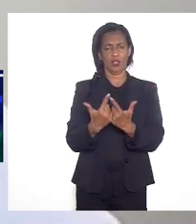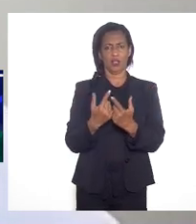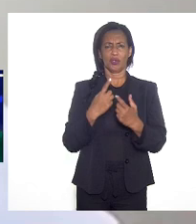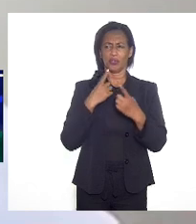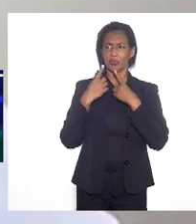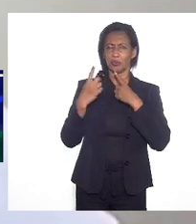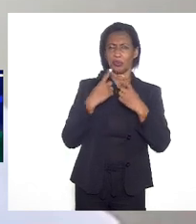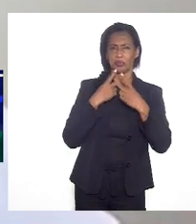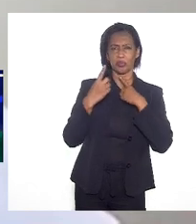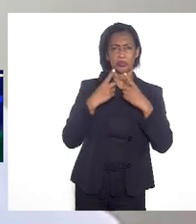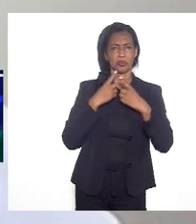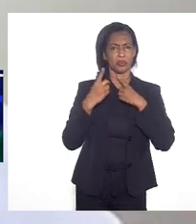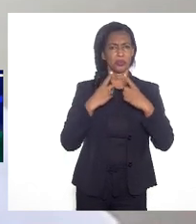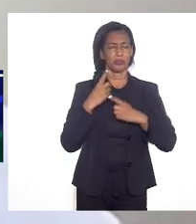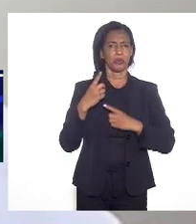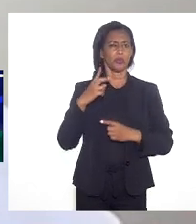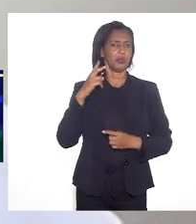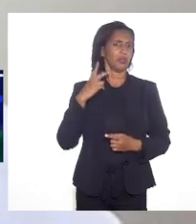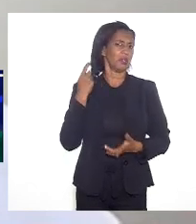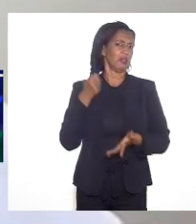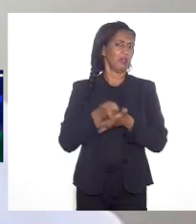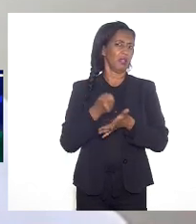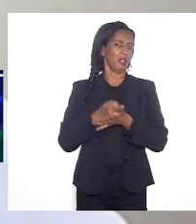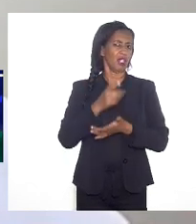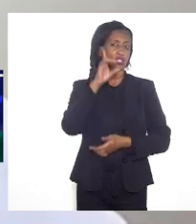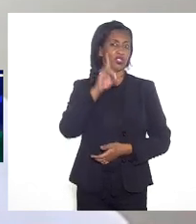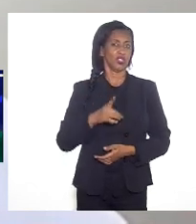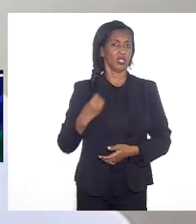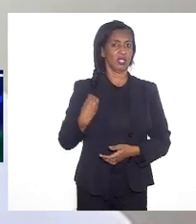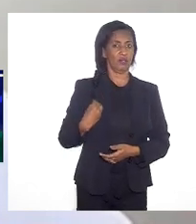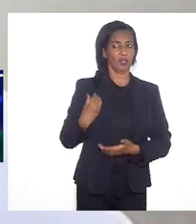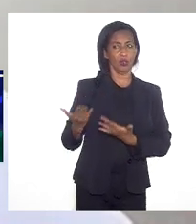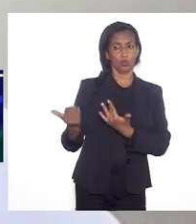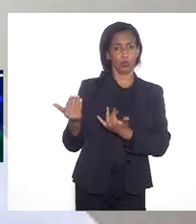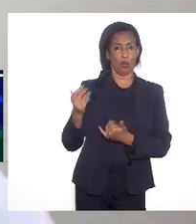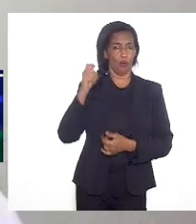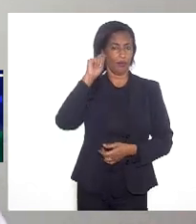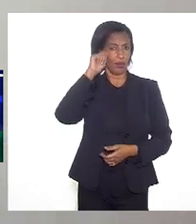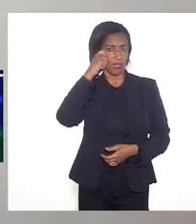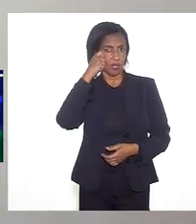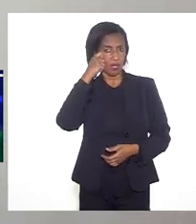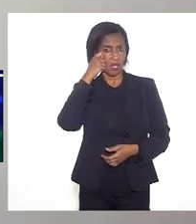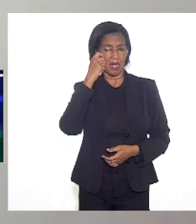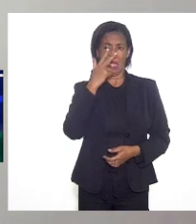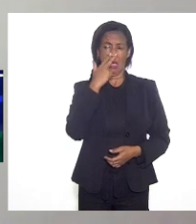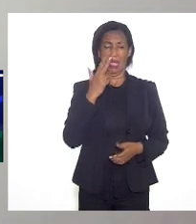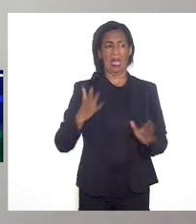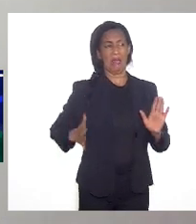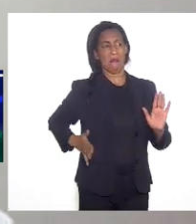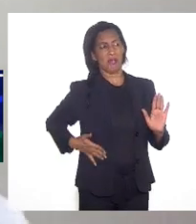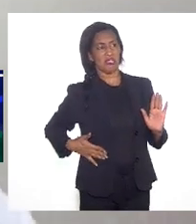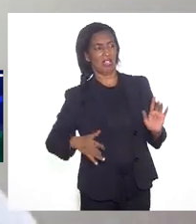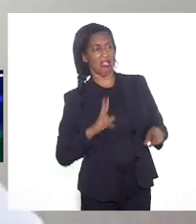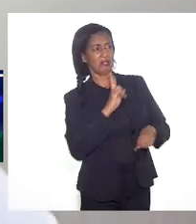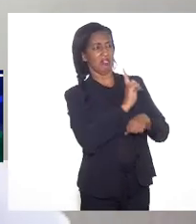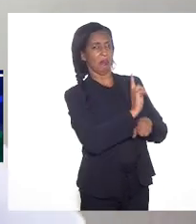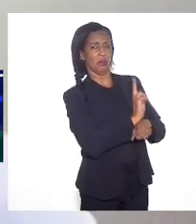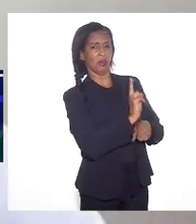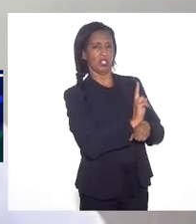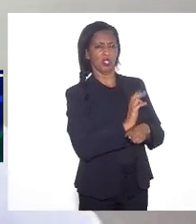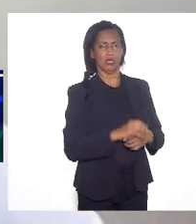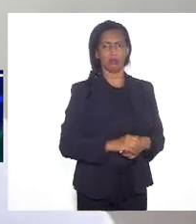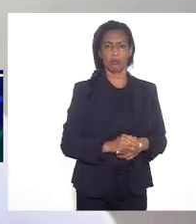tentam dizer que reafirmar o direito à vida da juventude negra é defender bandidagem, é defender isso, é defender